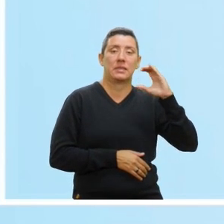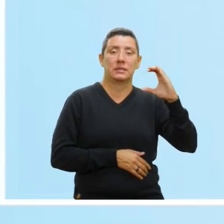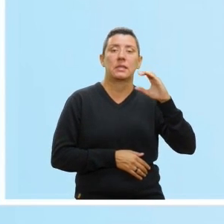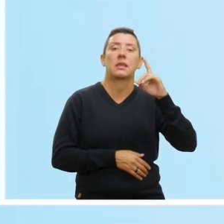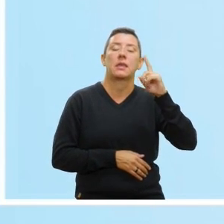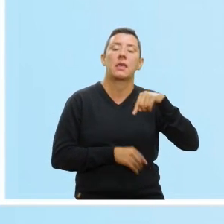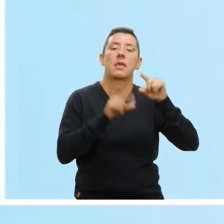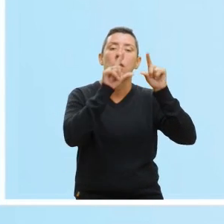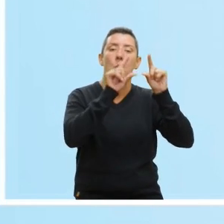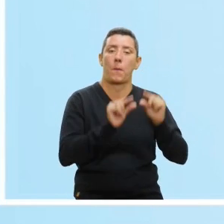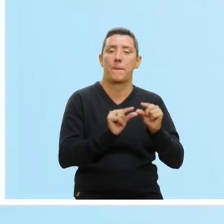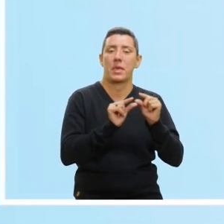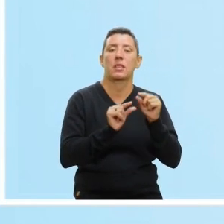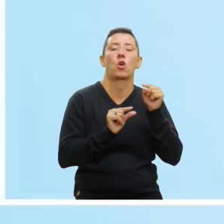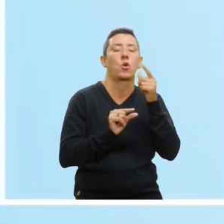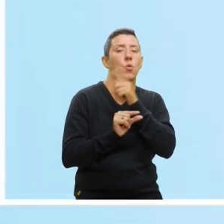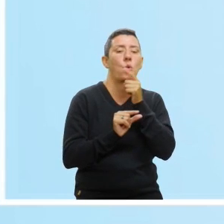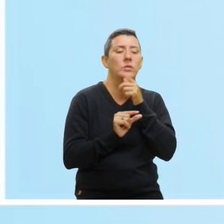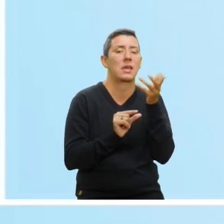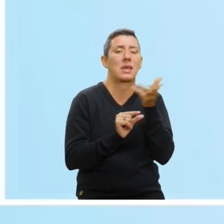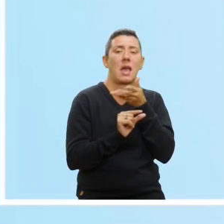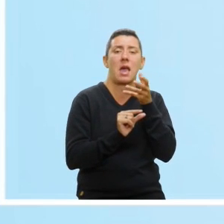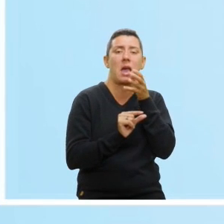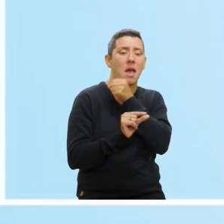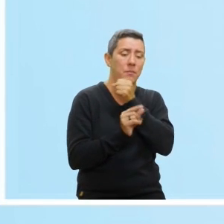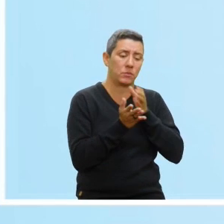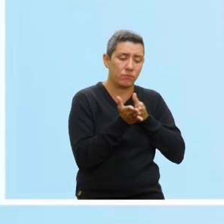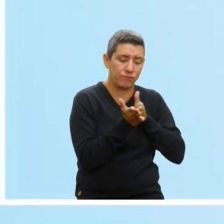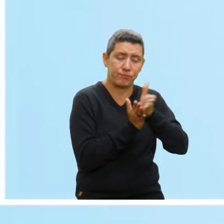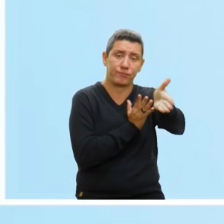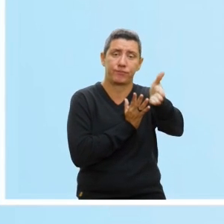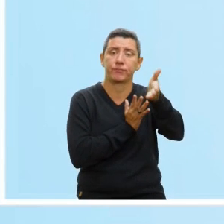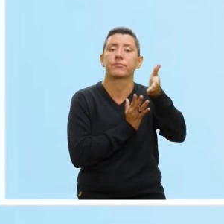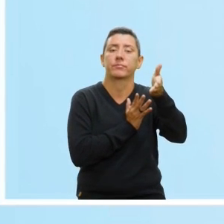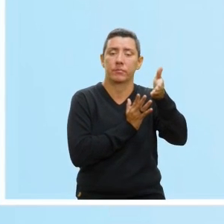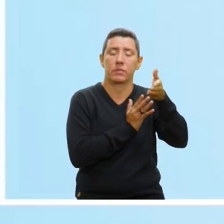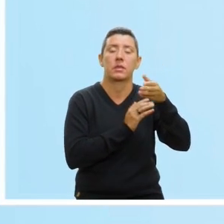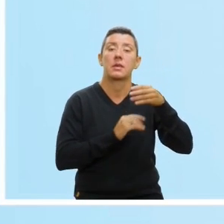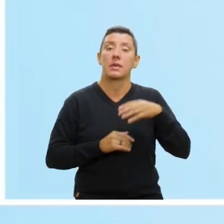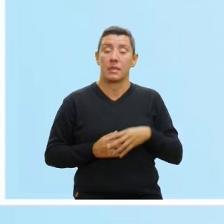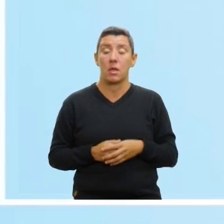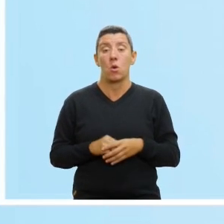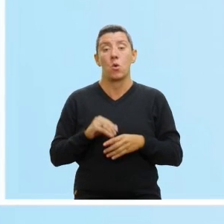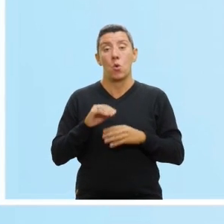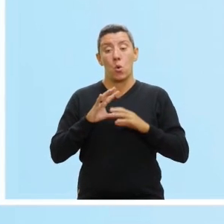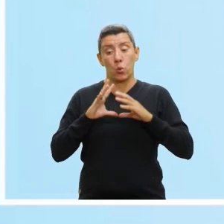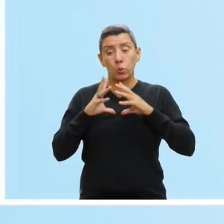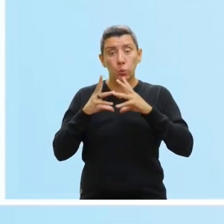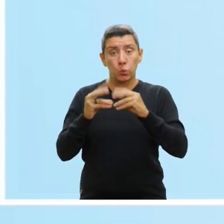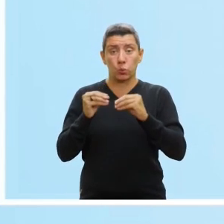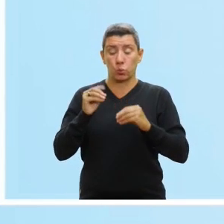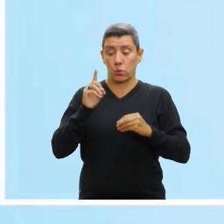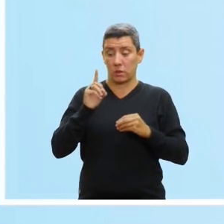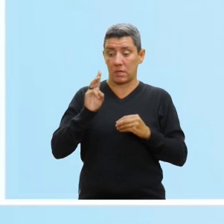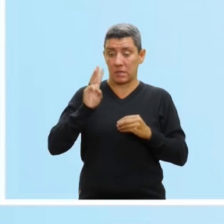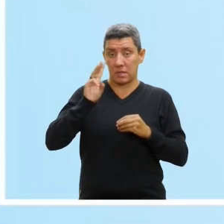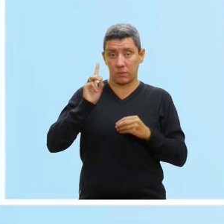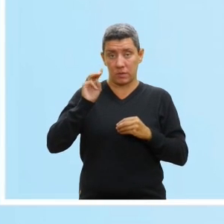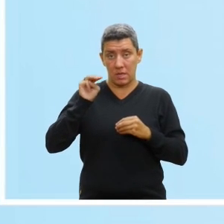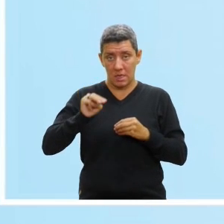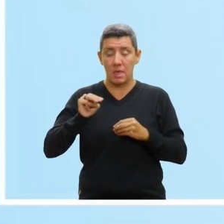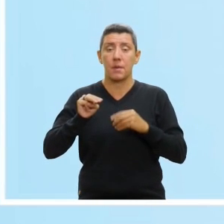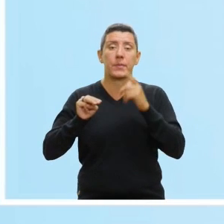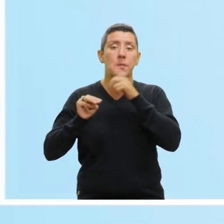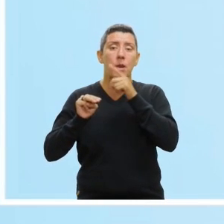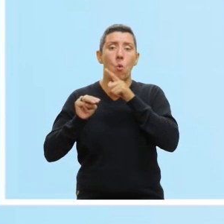ponto de atenuação para a passagem de luz. Então, por isso que para o DWDM, para o estado da arte, né, da